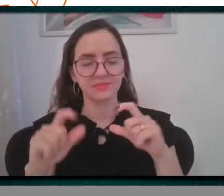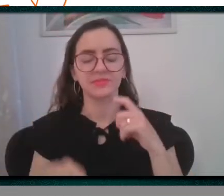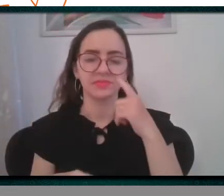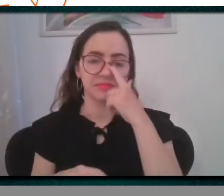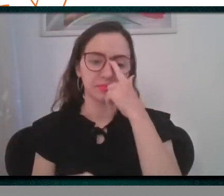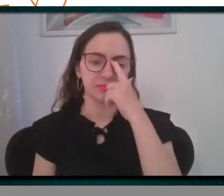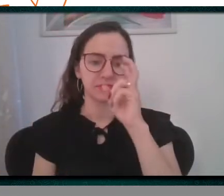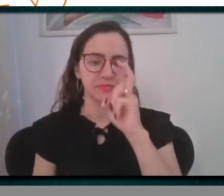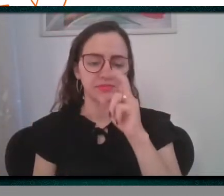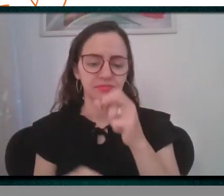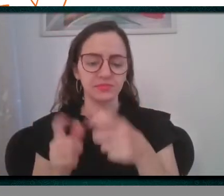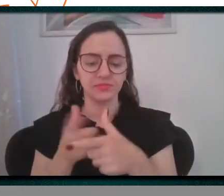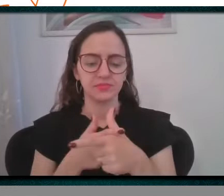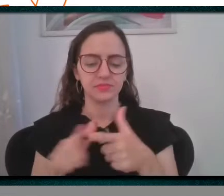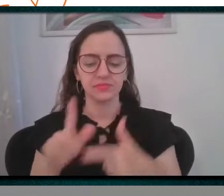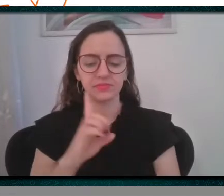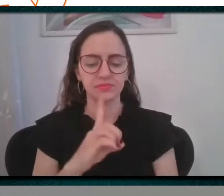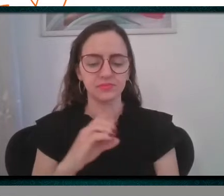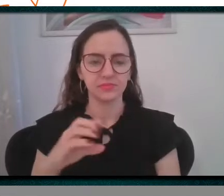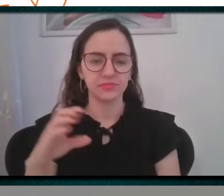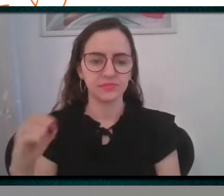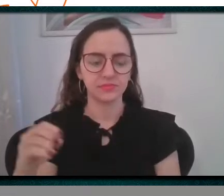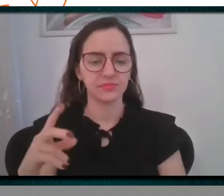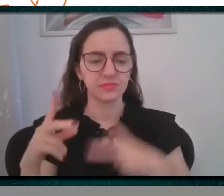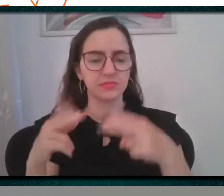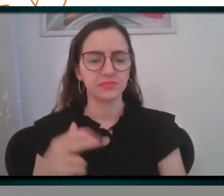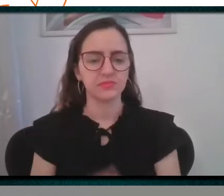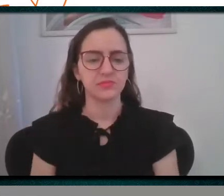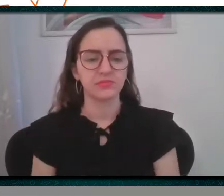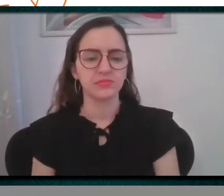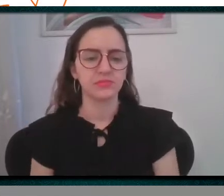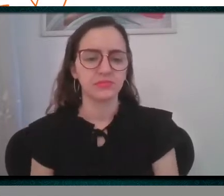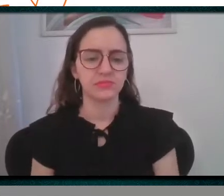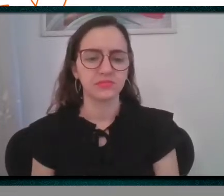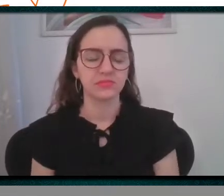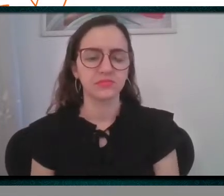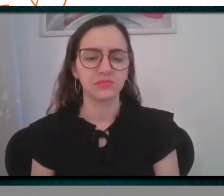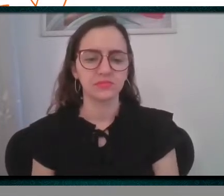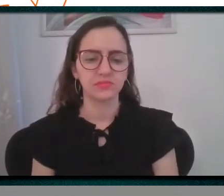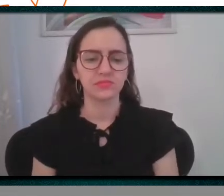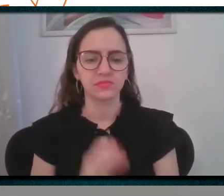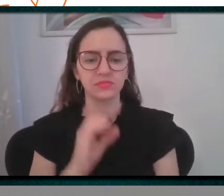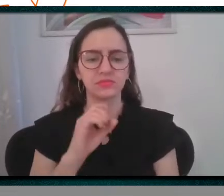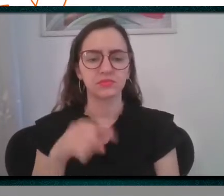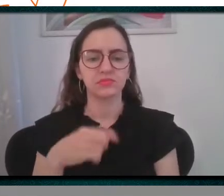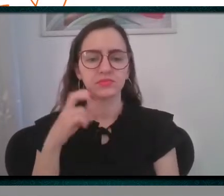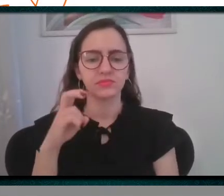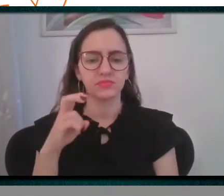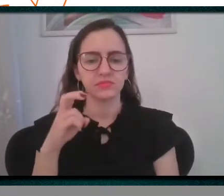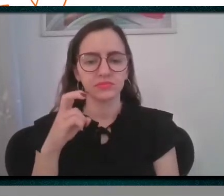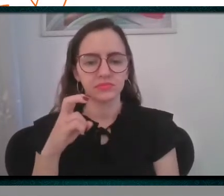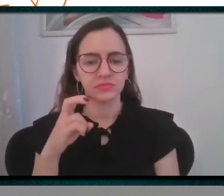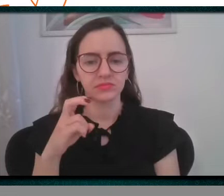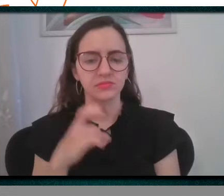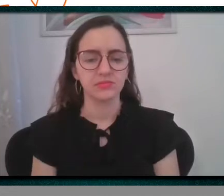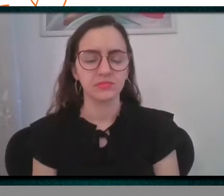descubro o grau de ionização. Isso daqui dá o quê? Dá 1 sobre 2 e dá 0,5. Tem